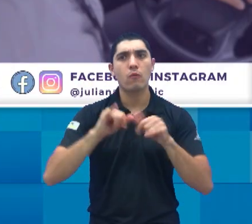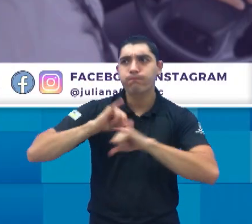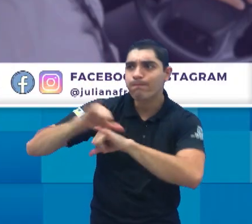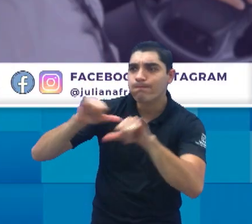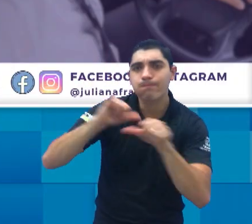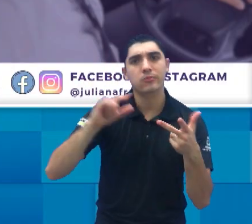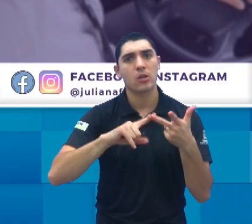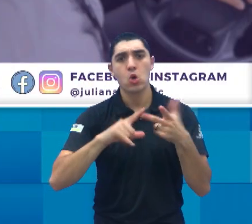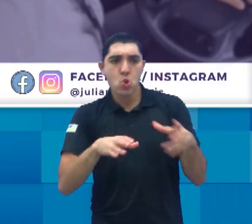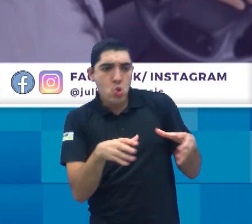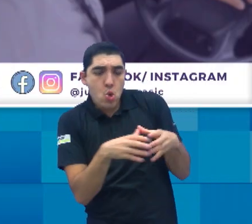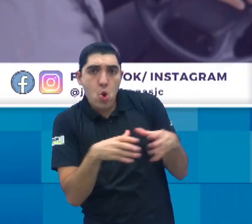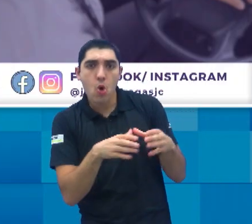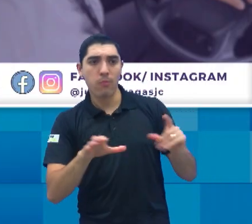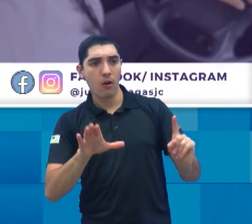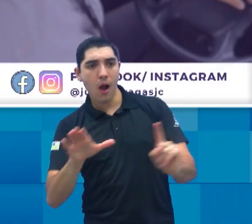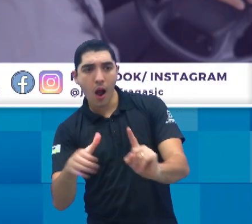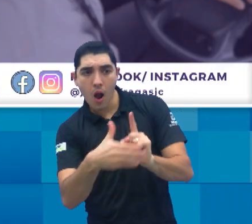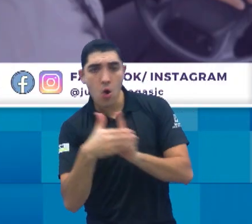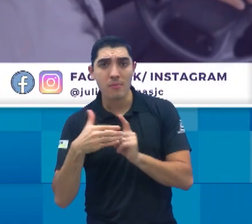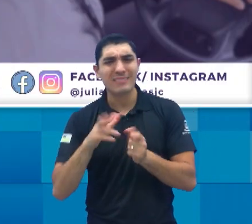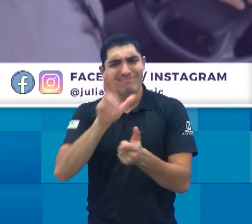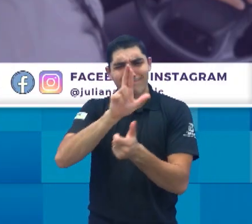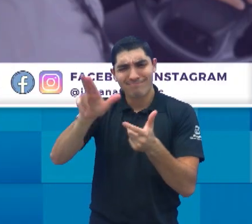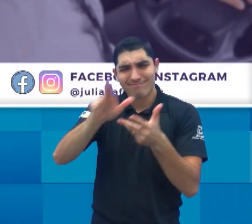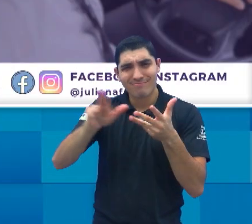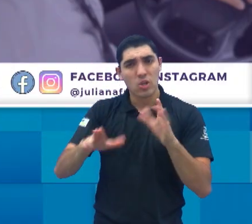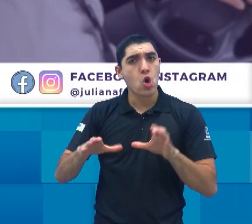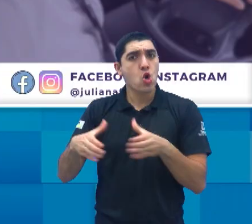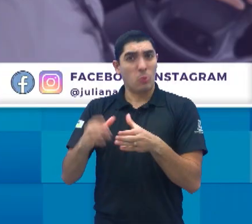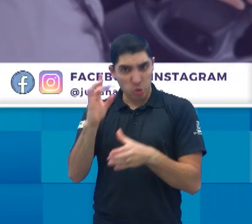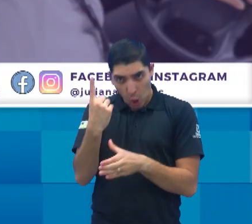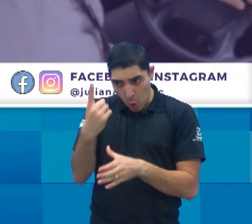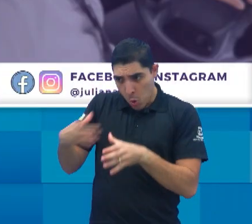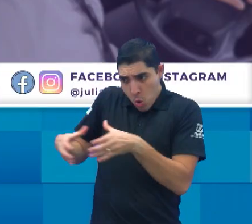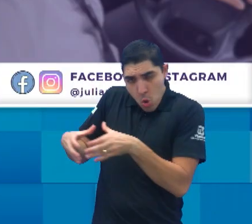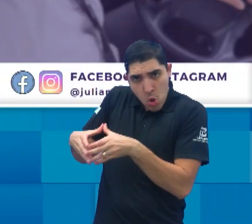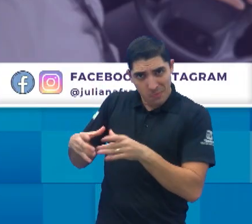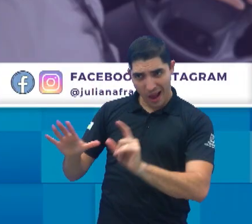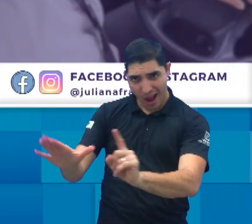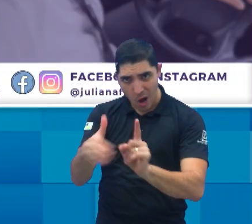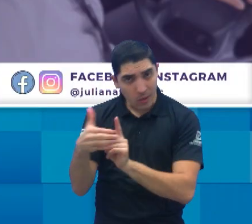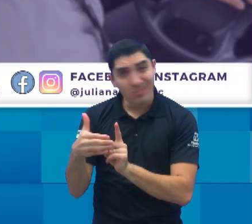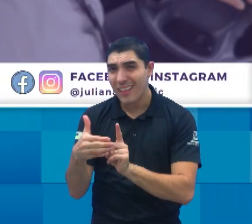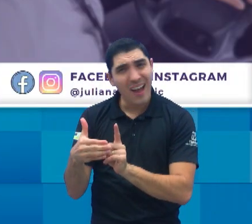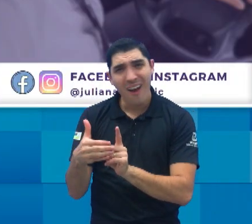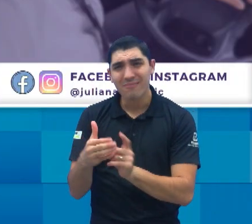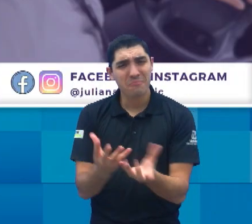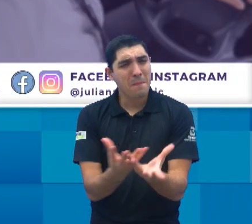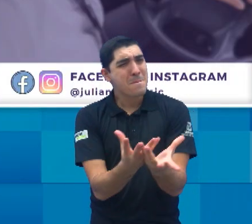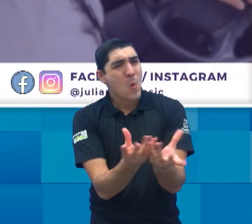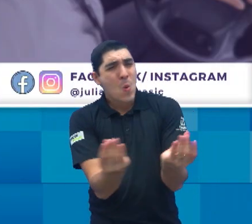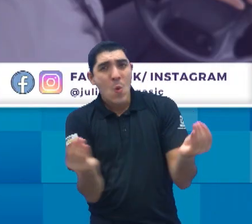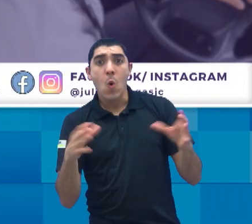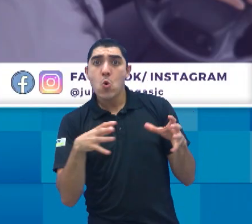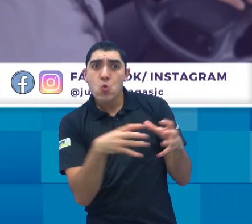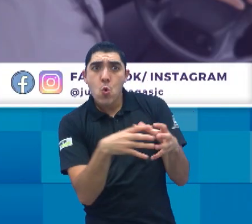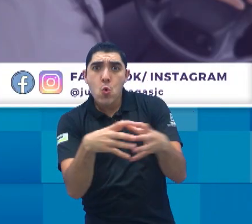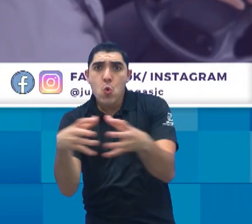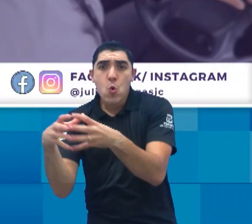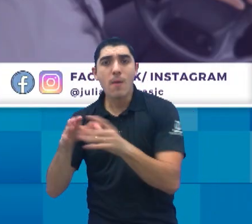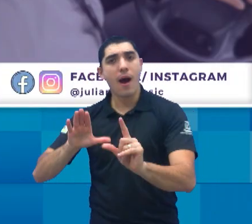grupos de acolhimento e diversos grupos de acolhimento, não é só um grupo de acolhimento, diversos grupos de acolhimento, quanto mais melhor.